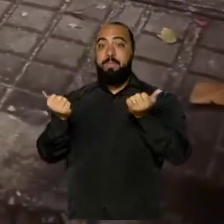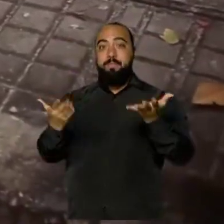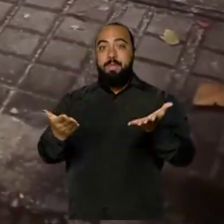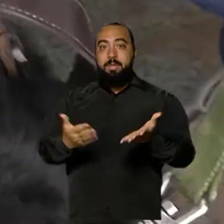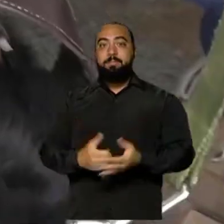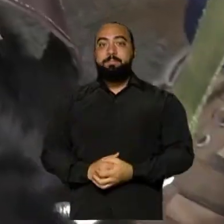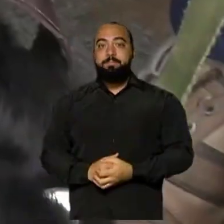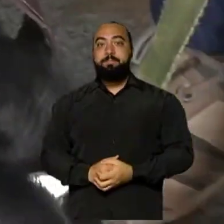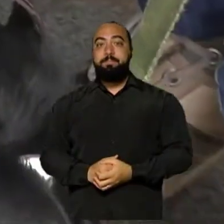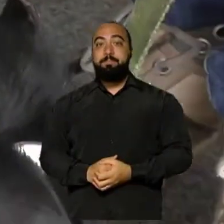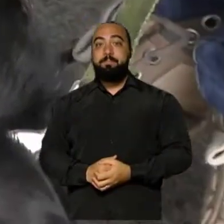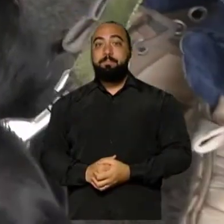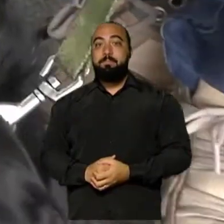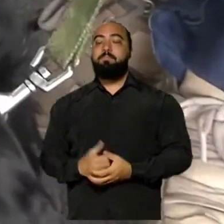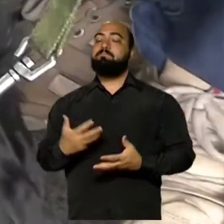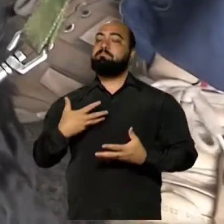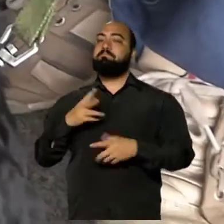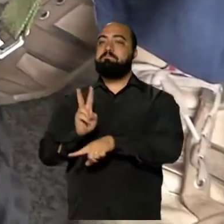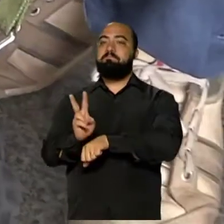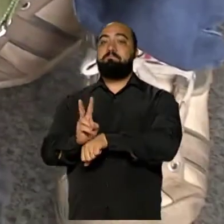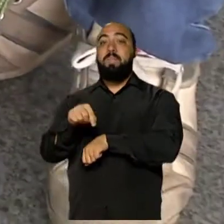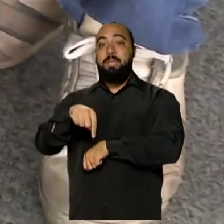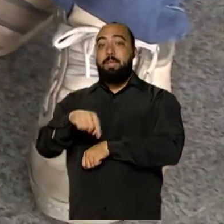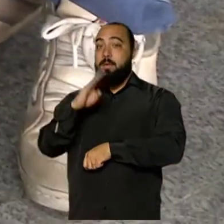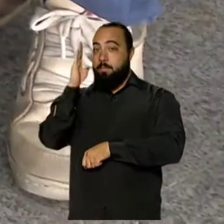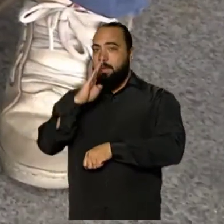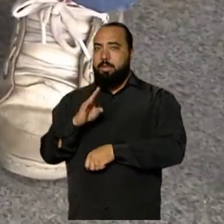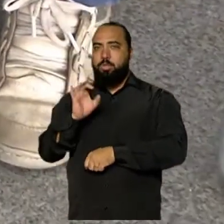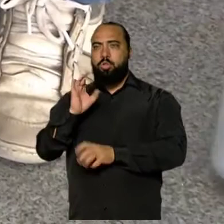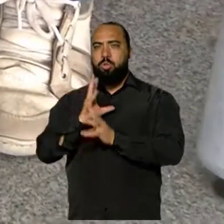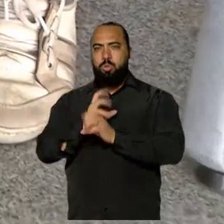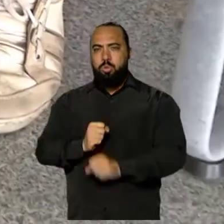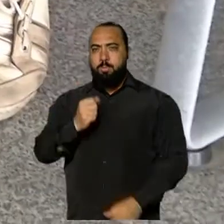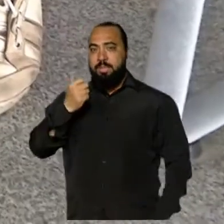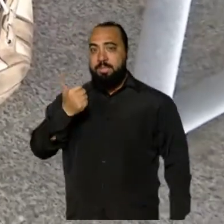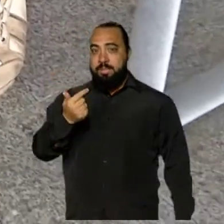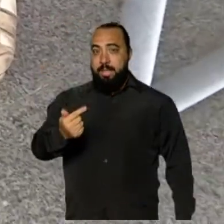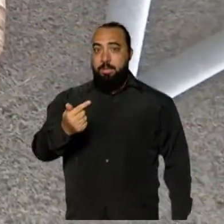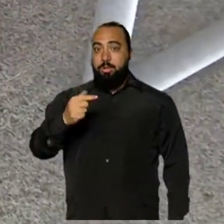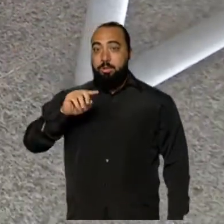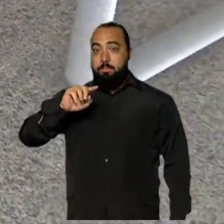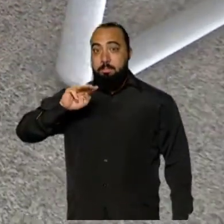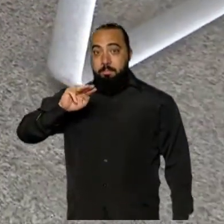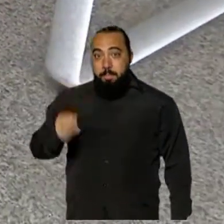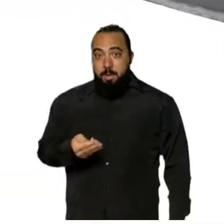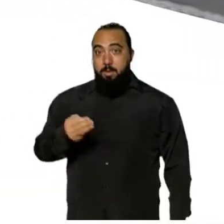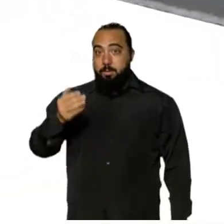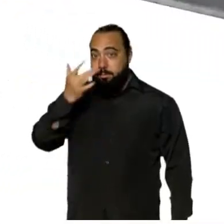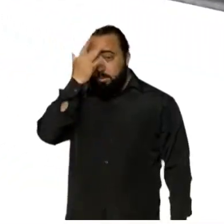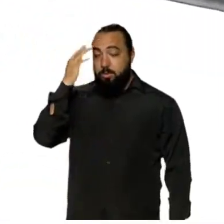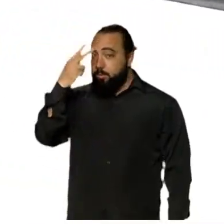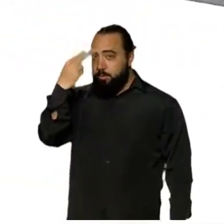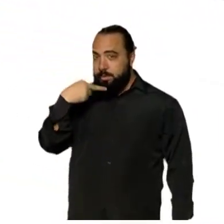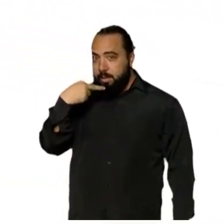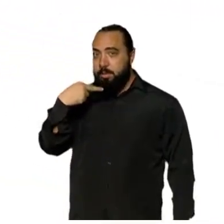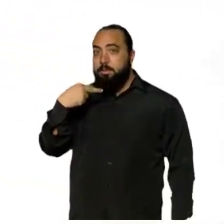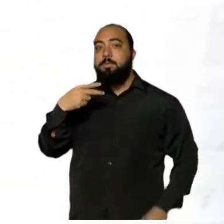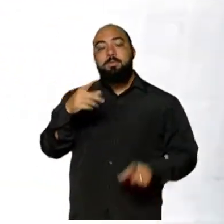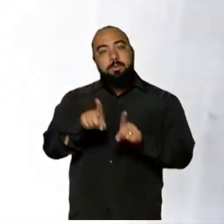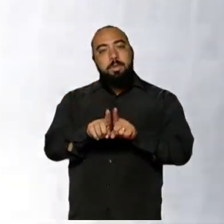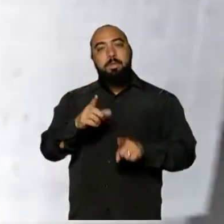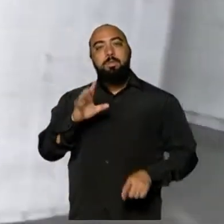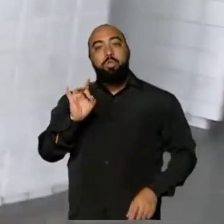demandas. Estima-se que só no Brasil tenha quase 7 milhões de pessoas com deficiência visual e que